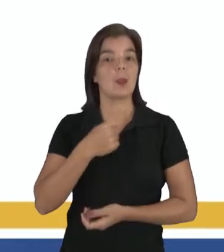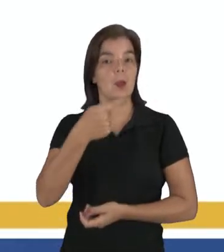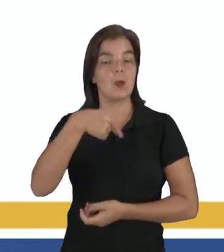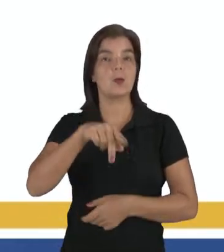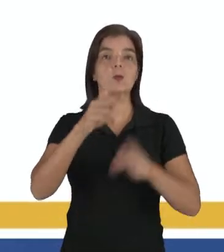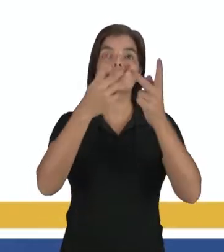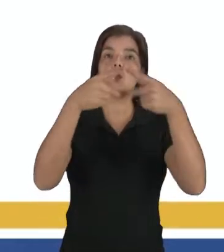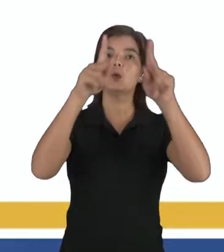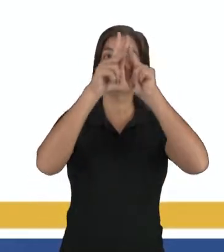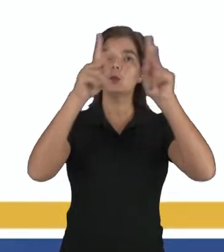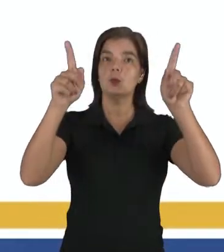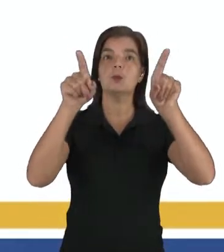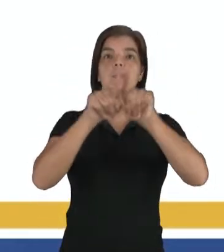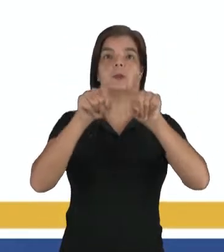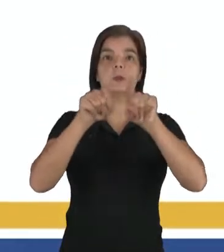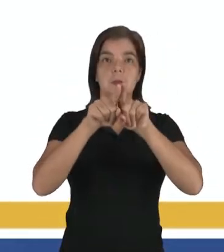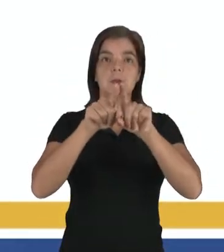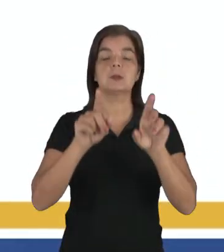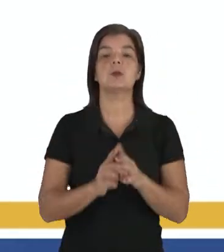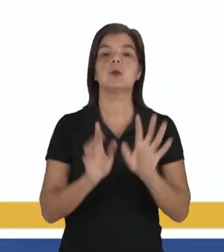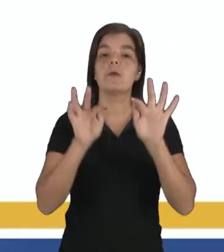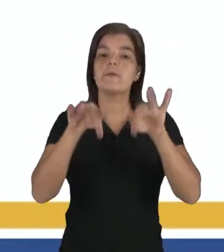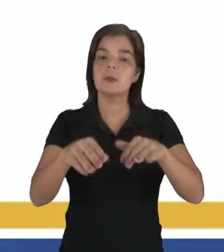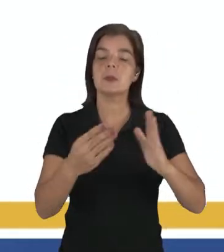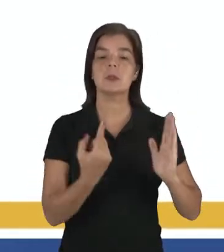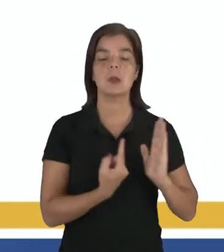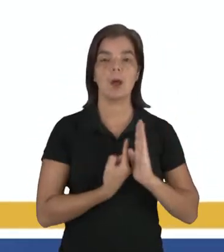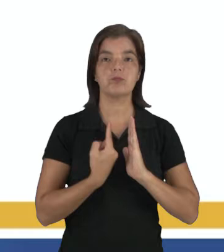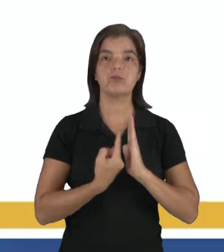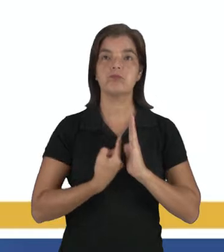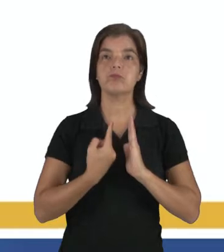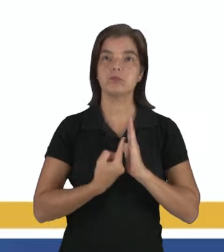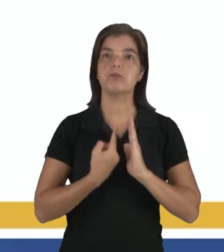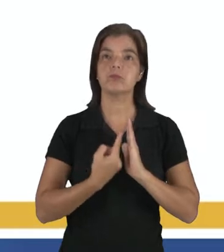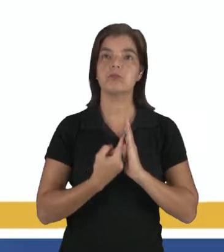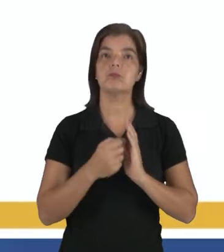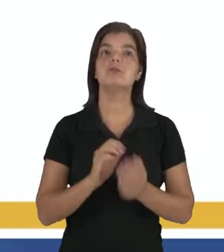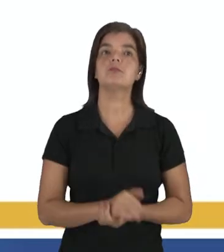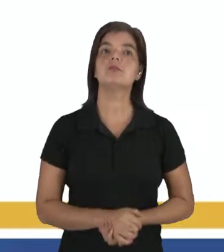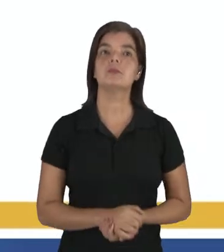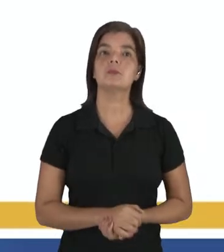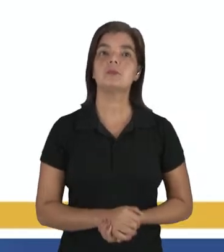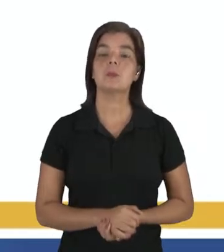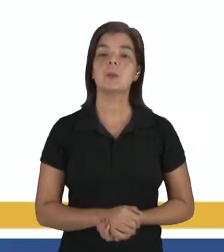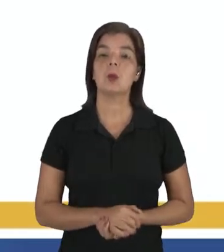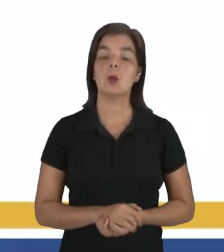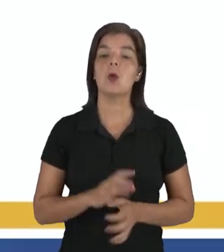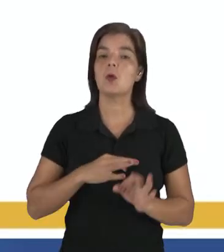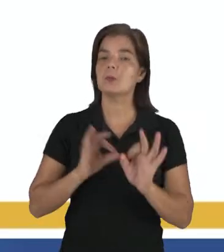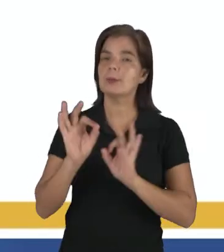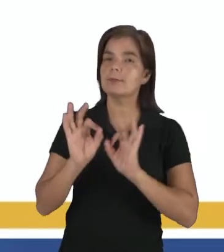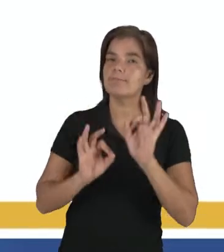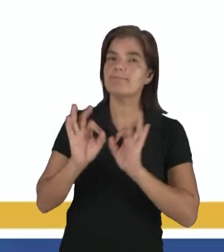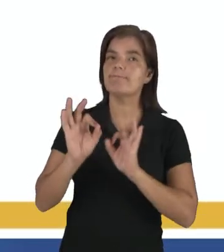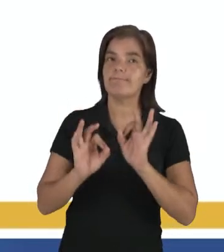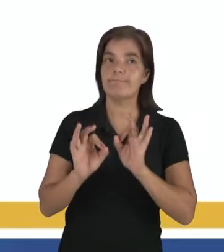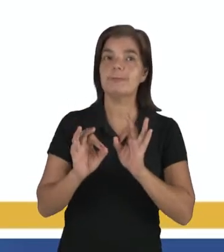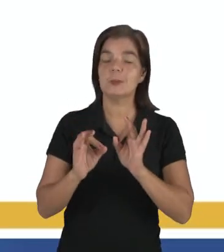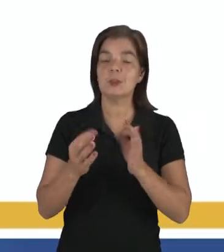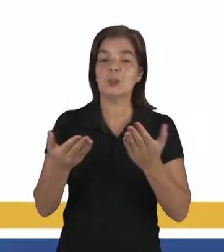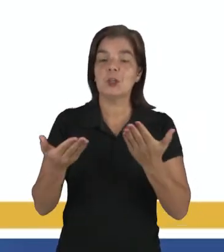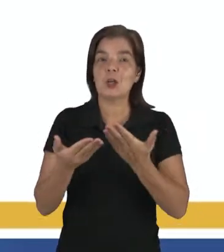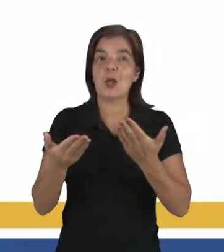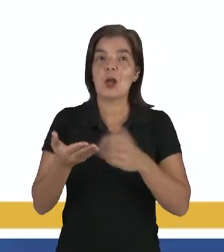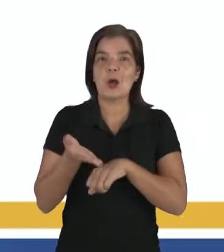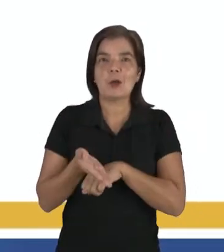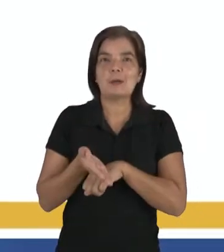going to go to the shopping mall when this quarantine ends. Eu irei, ou eu estou indo ir, né, ao